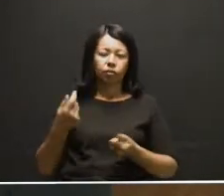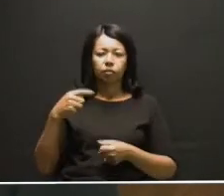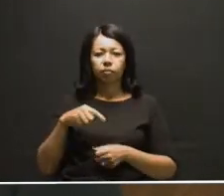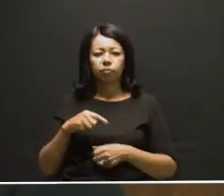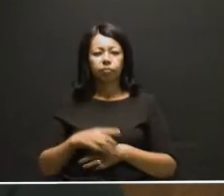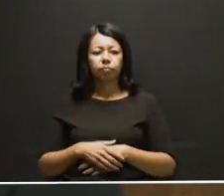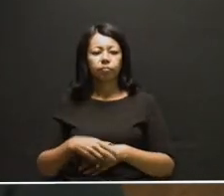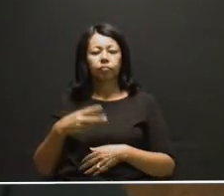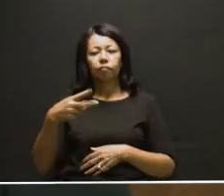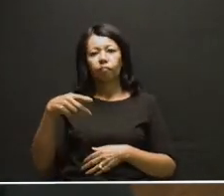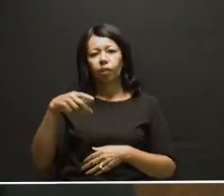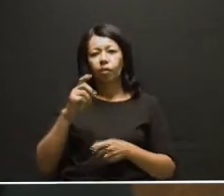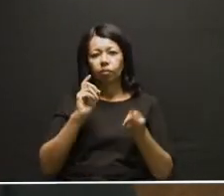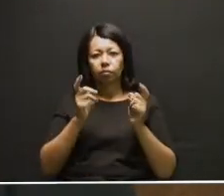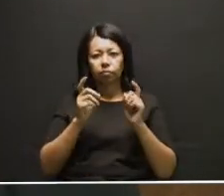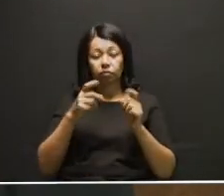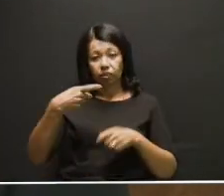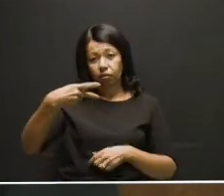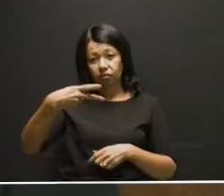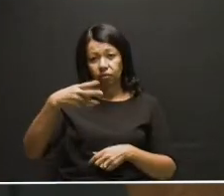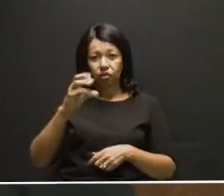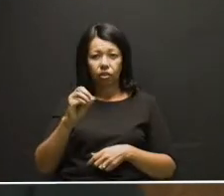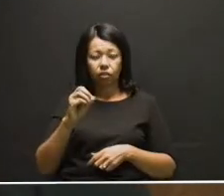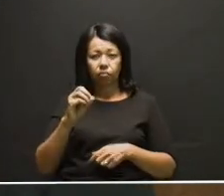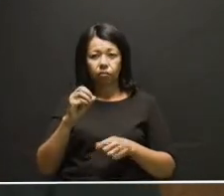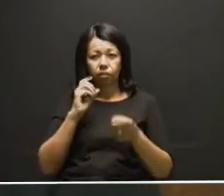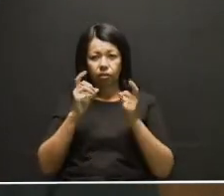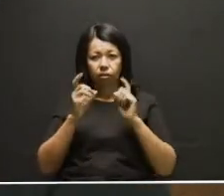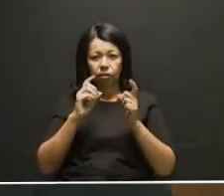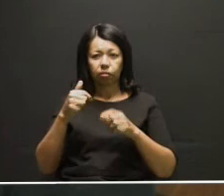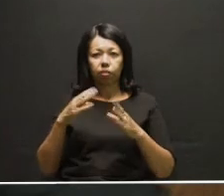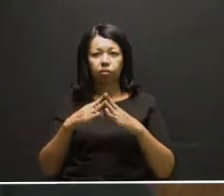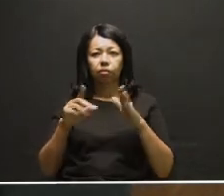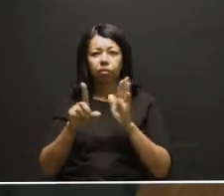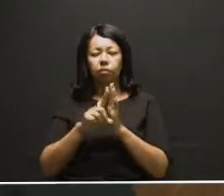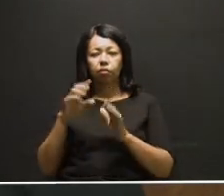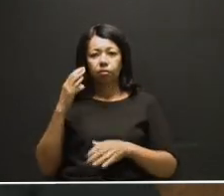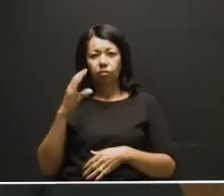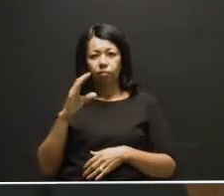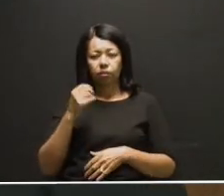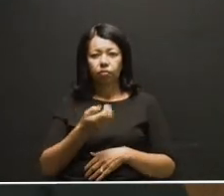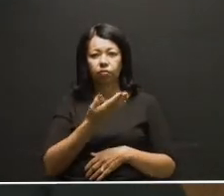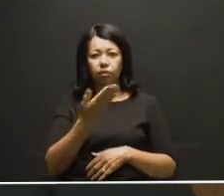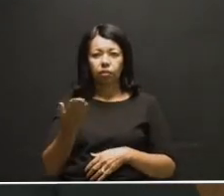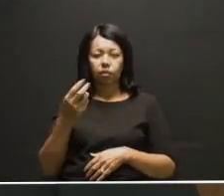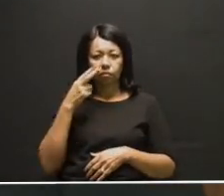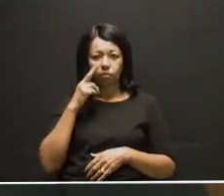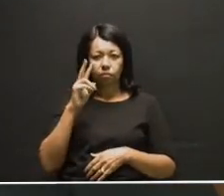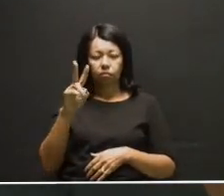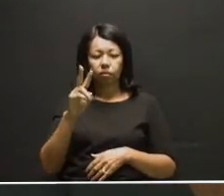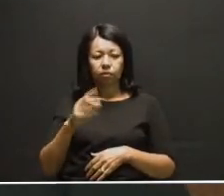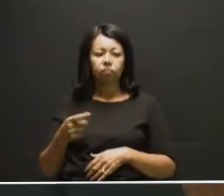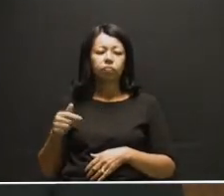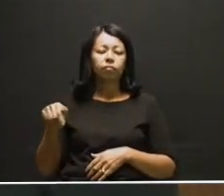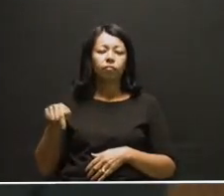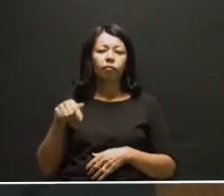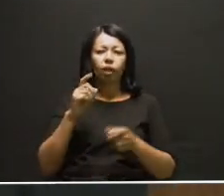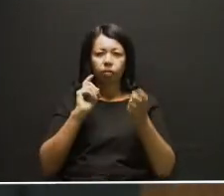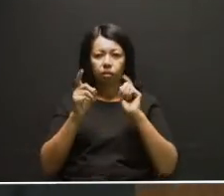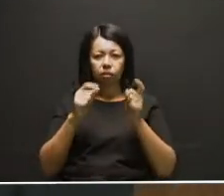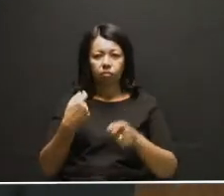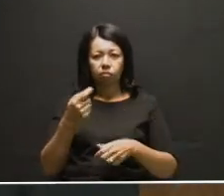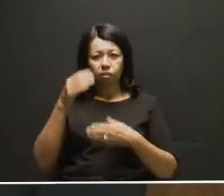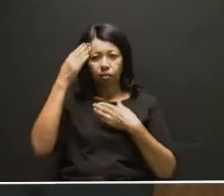na 20ª sessão ordinária que no plenário da câmara municipal de cubatão a todos que nos acompanharam durante esta sessão os